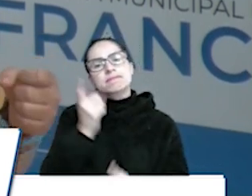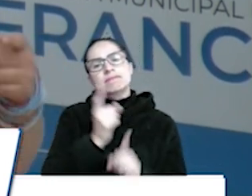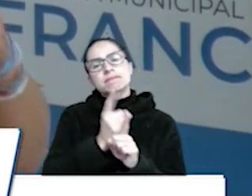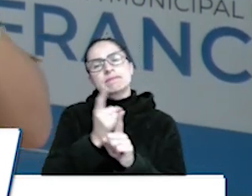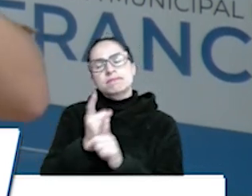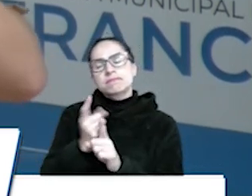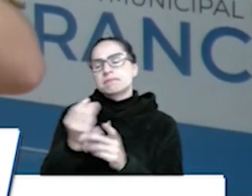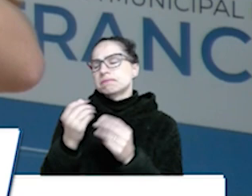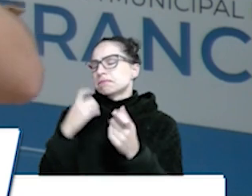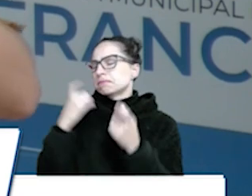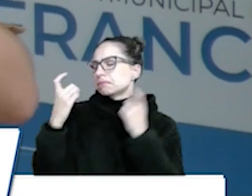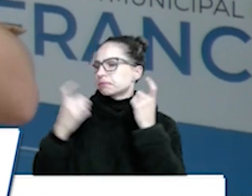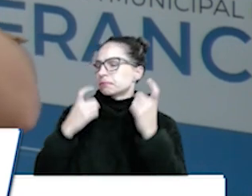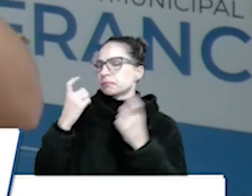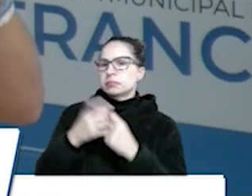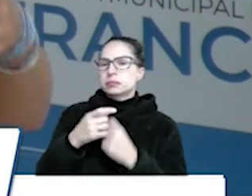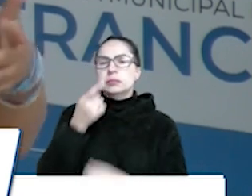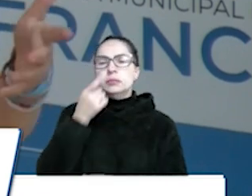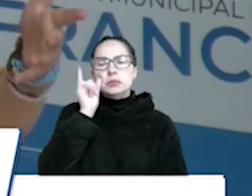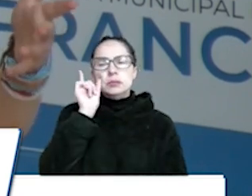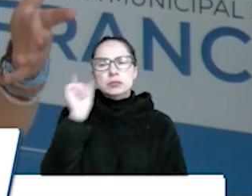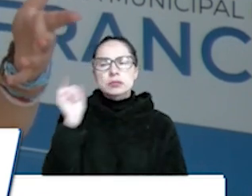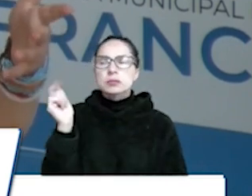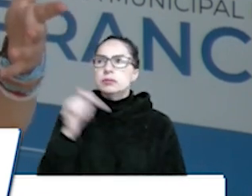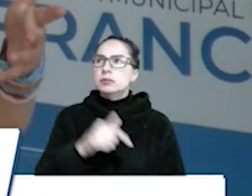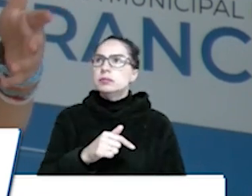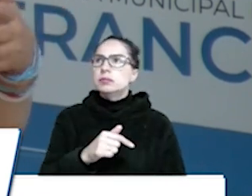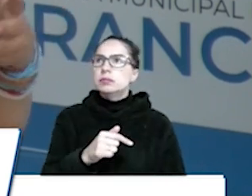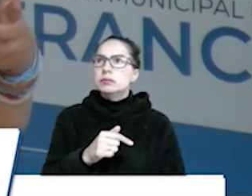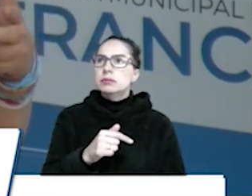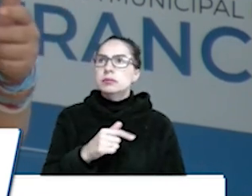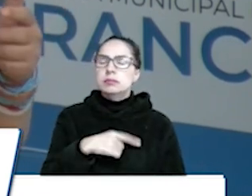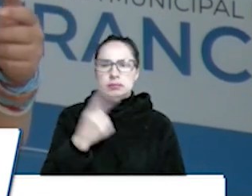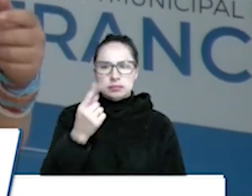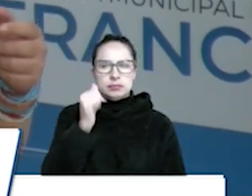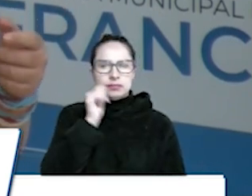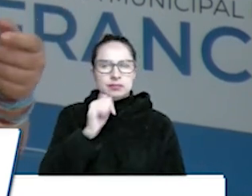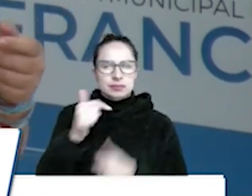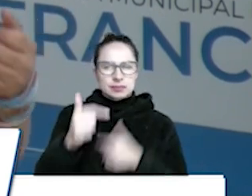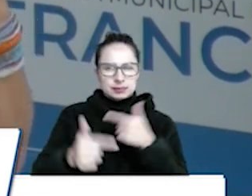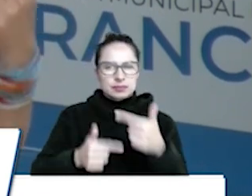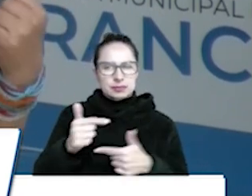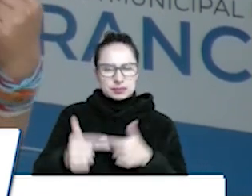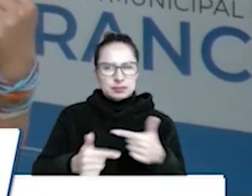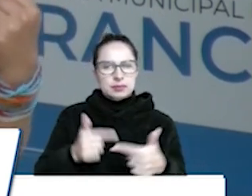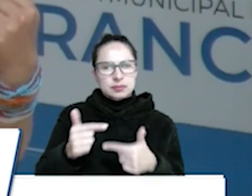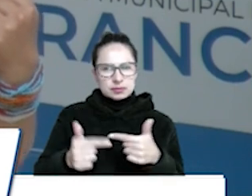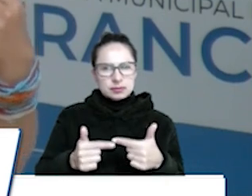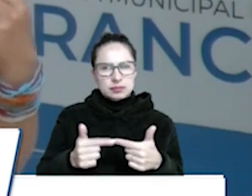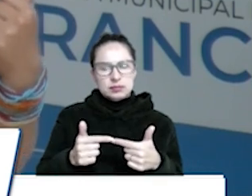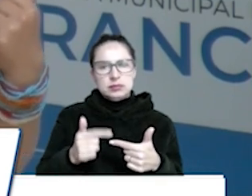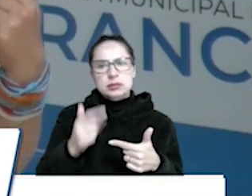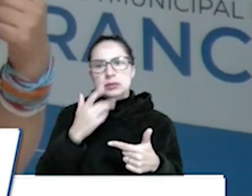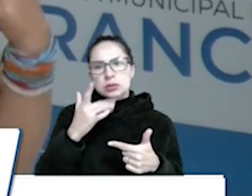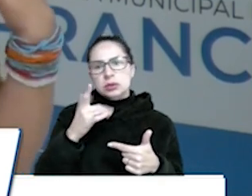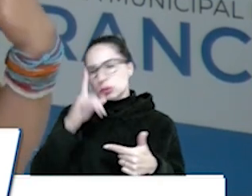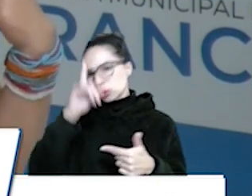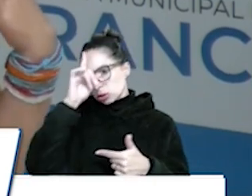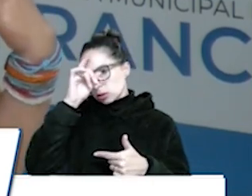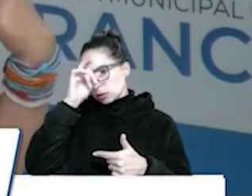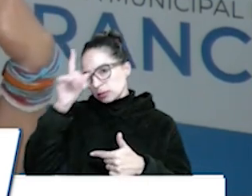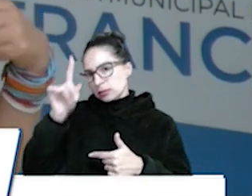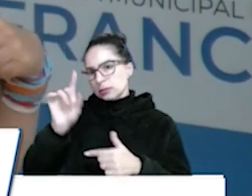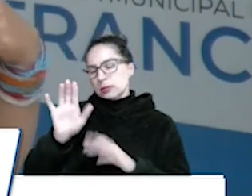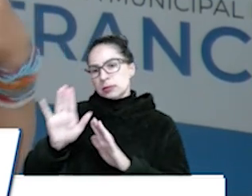preocupantes. Ontem veio aqui uma das funcionárias, uma das servidoras, que esteve internada há